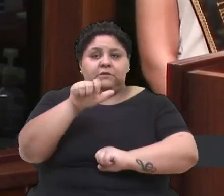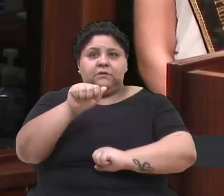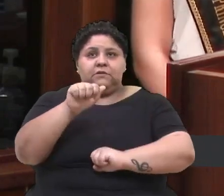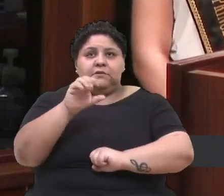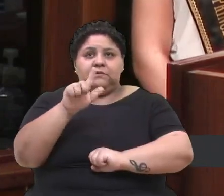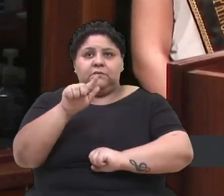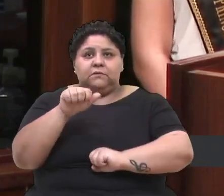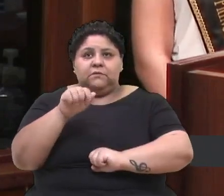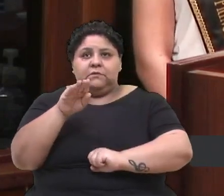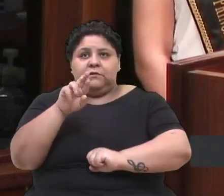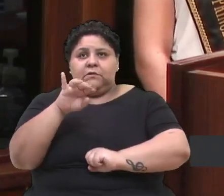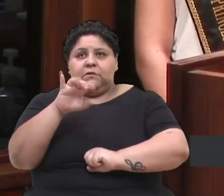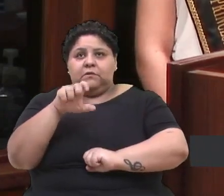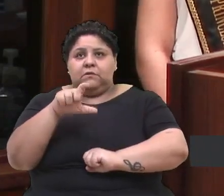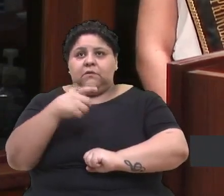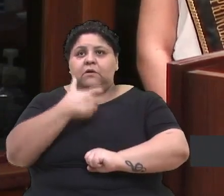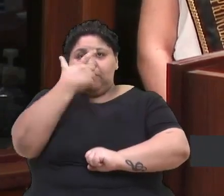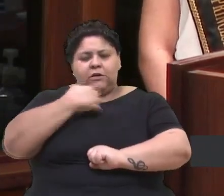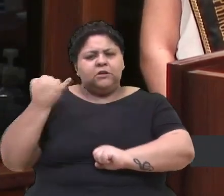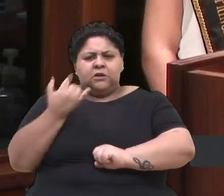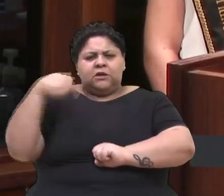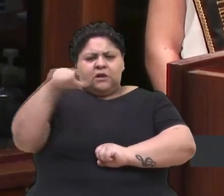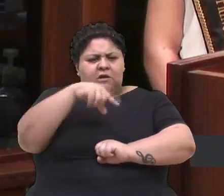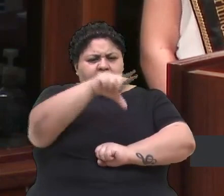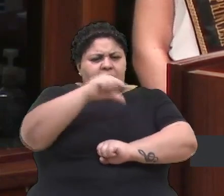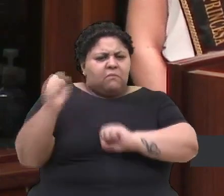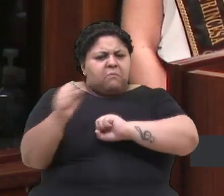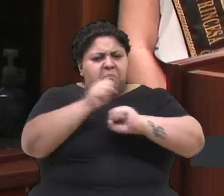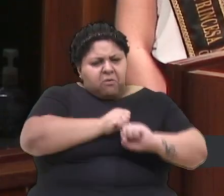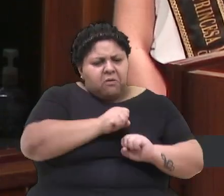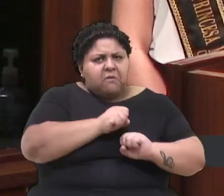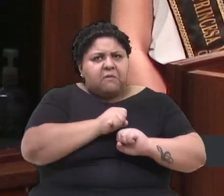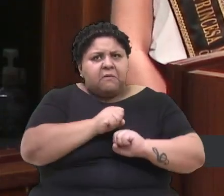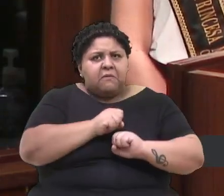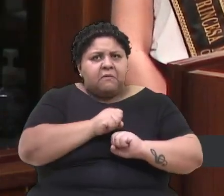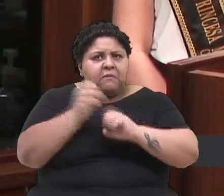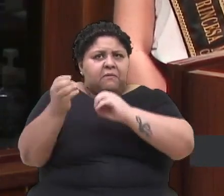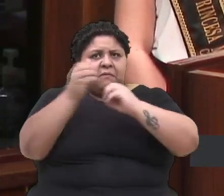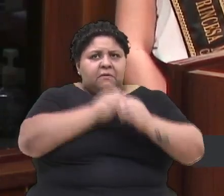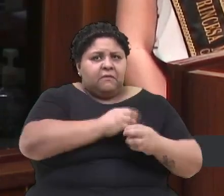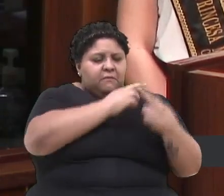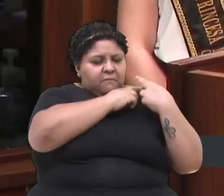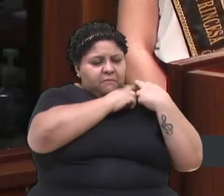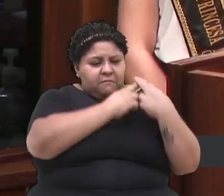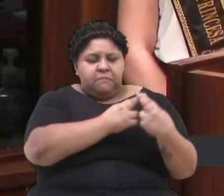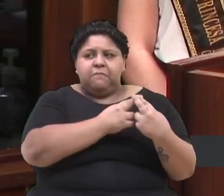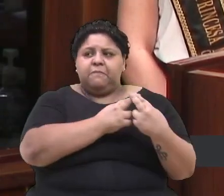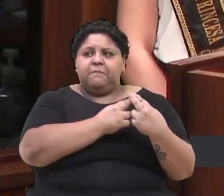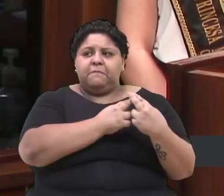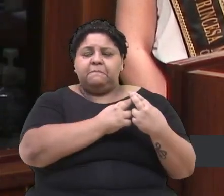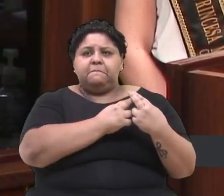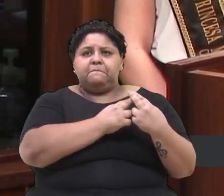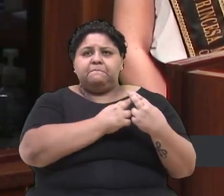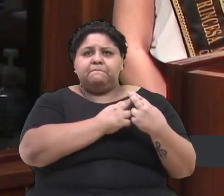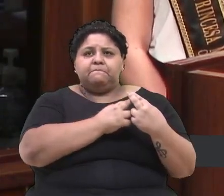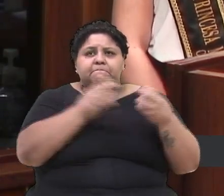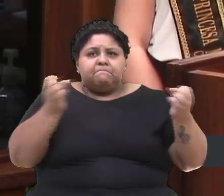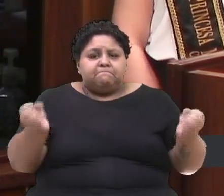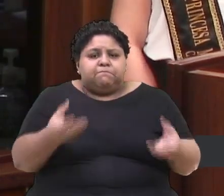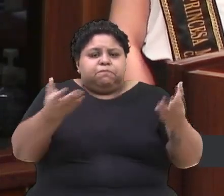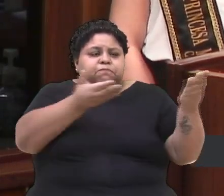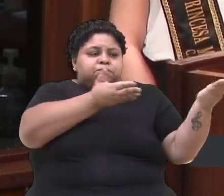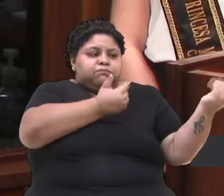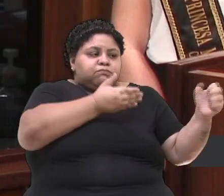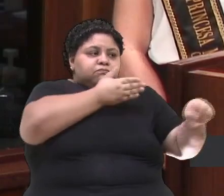muito importante a gente ter sido eleita e que a gente possa trazer mais representação e incentivar os jovens